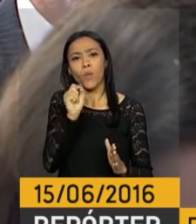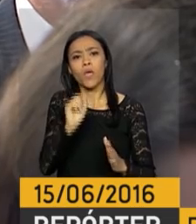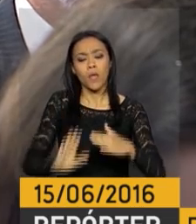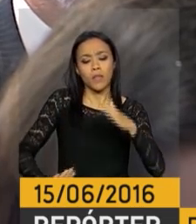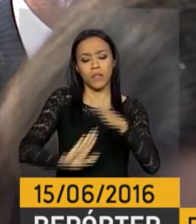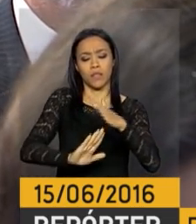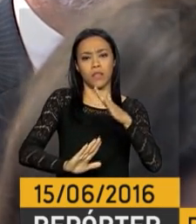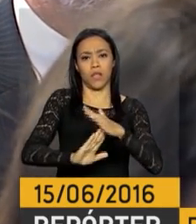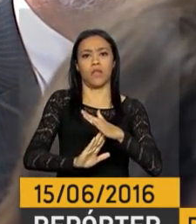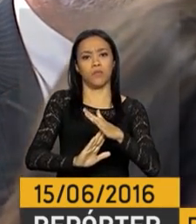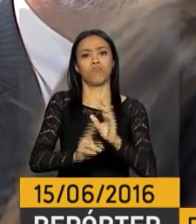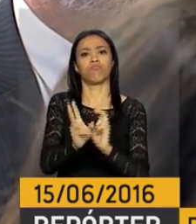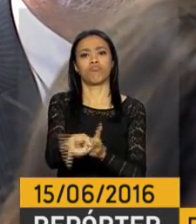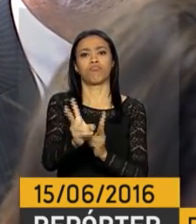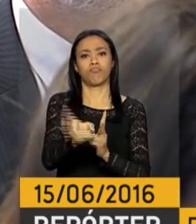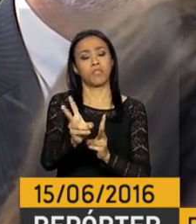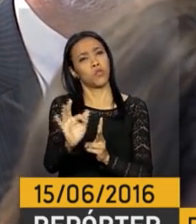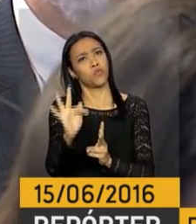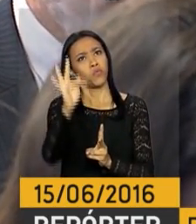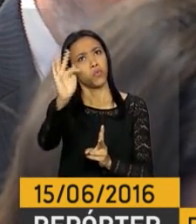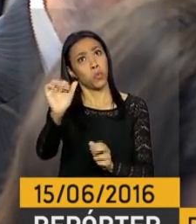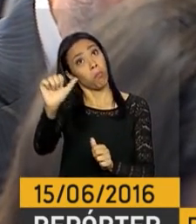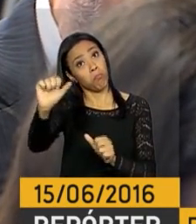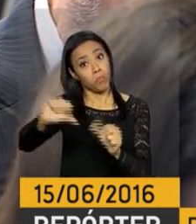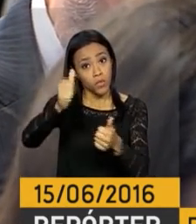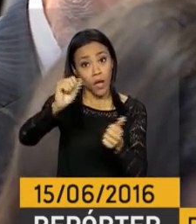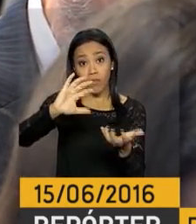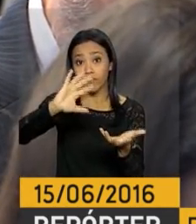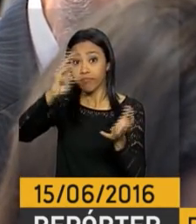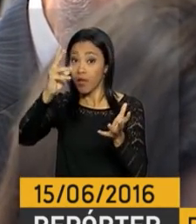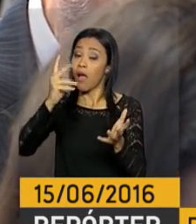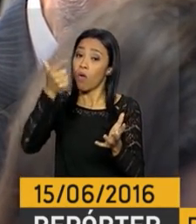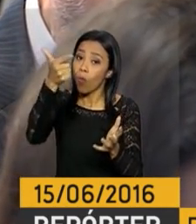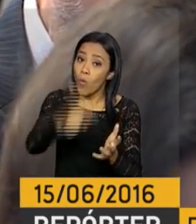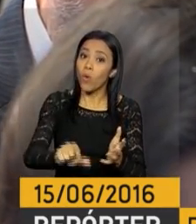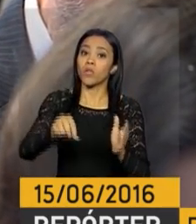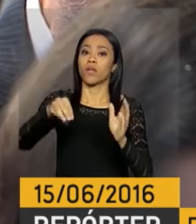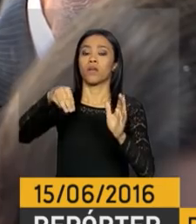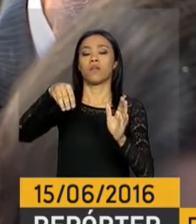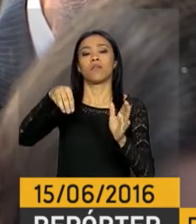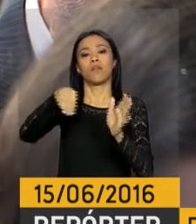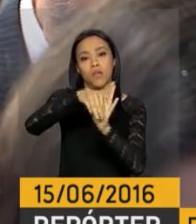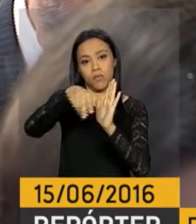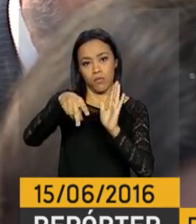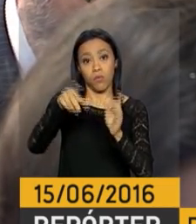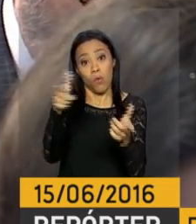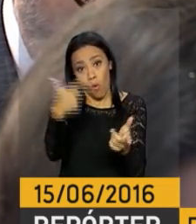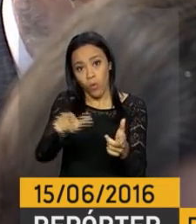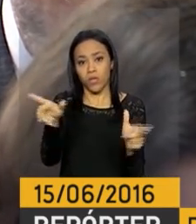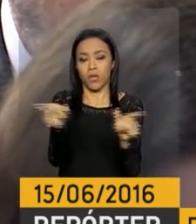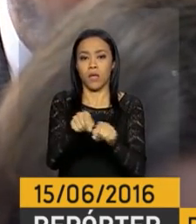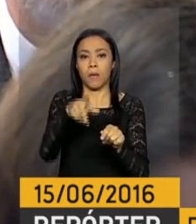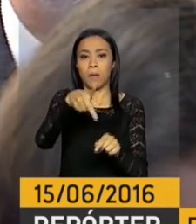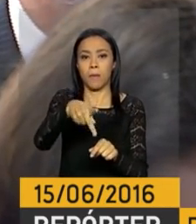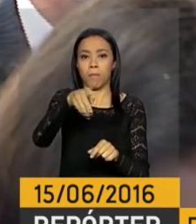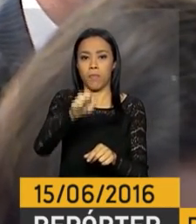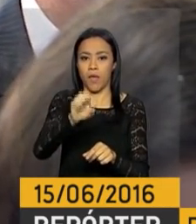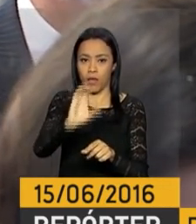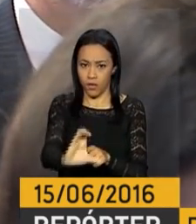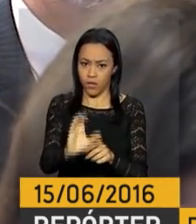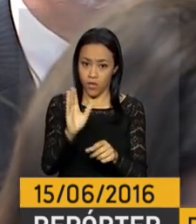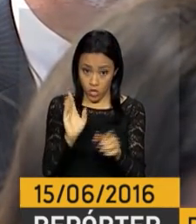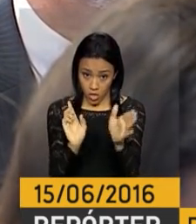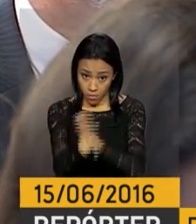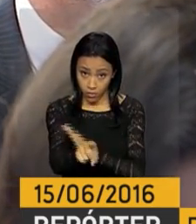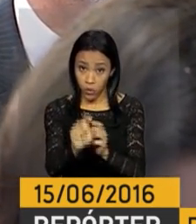que no futuro fosse mudado através de outra PEC, quando as condições de a métrica da dívida mudassem. Eu queria entender nessas duas semanas o que aconteceu